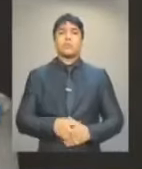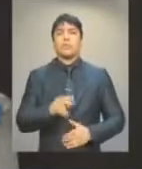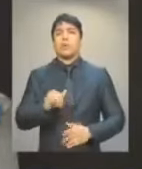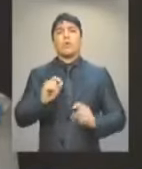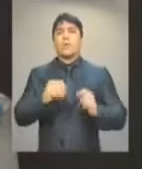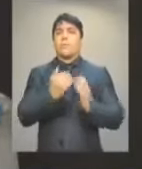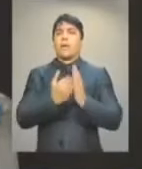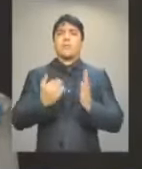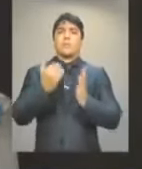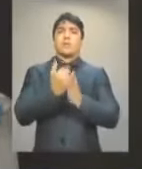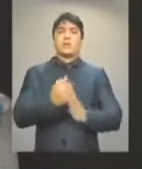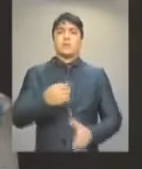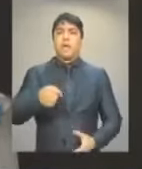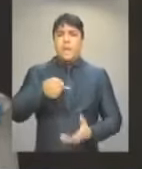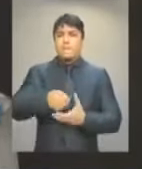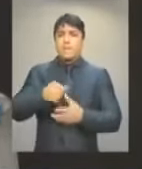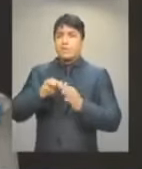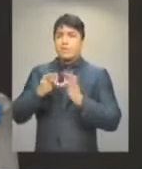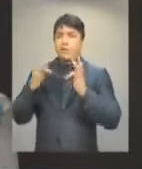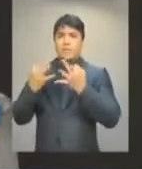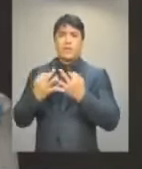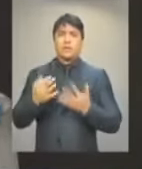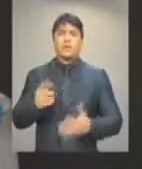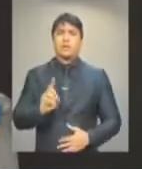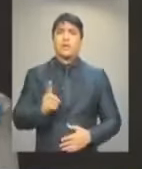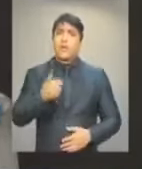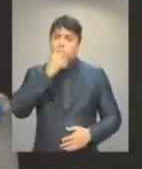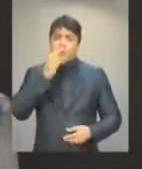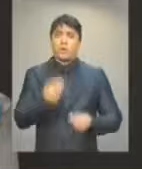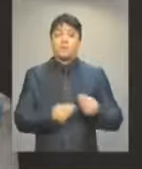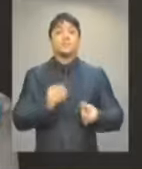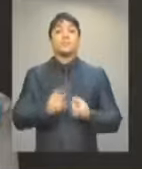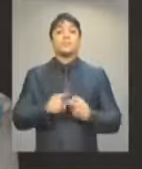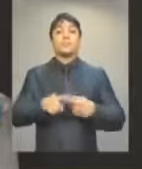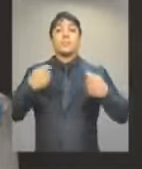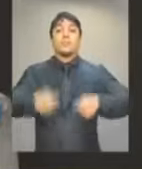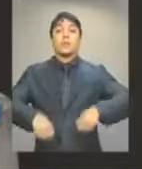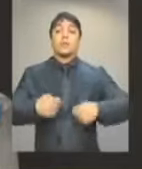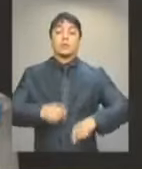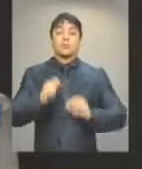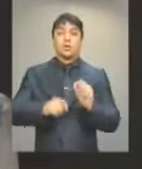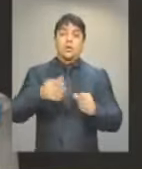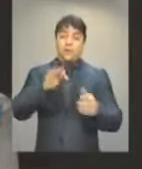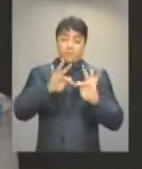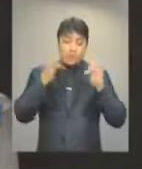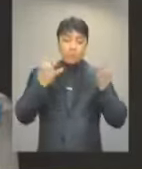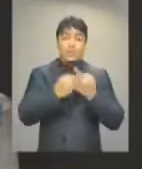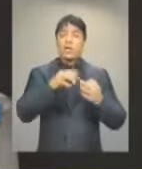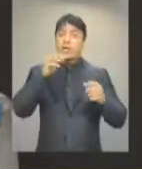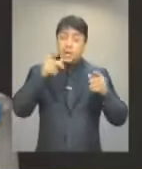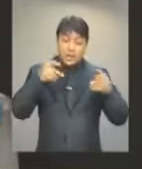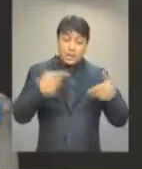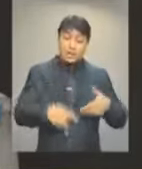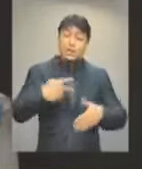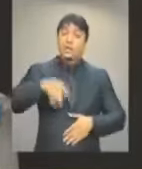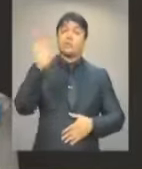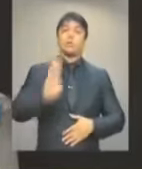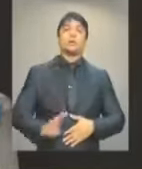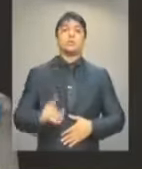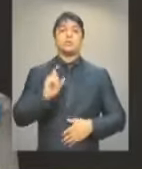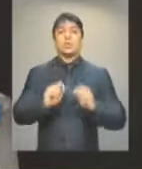além do Bolsa Família, como transferência de renda. Nós precisamos garantir a cada família do Brasil hoje